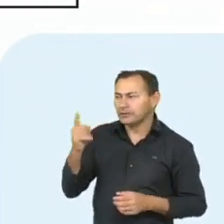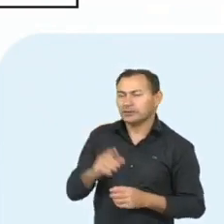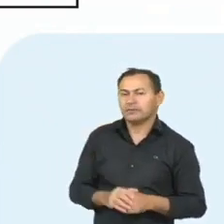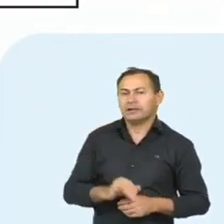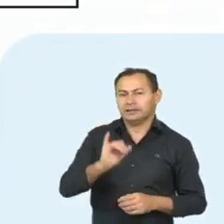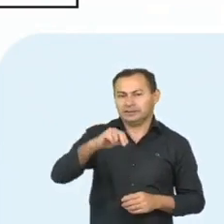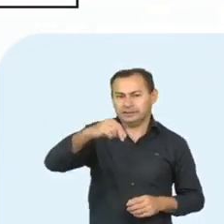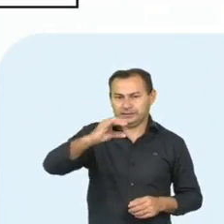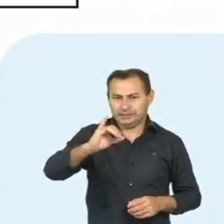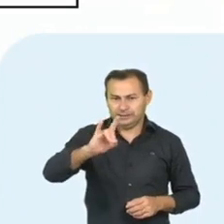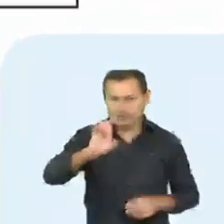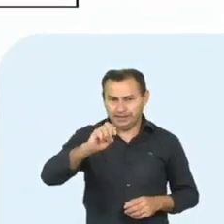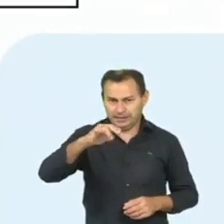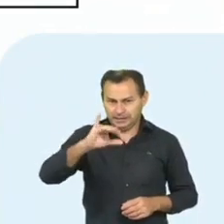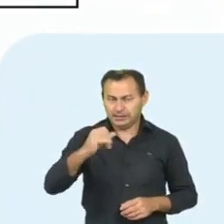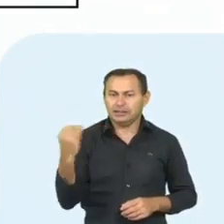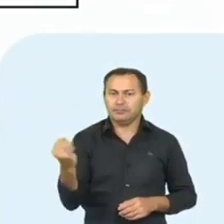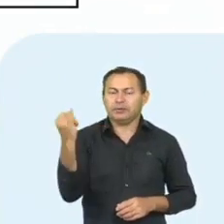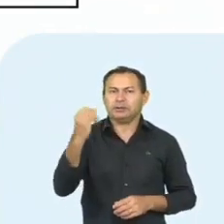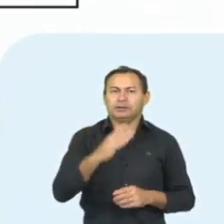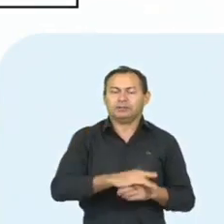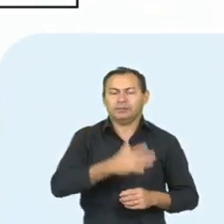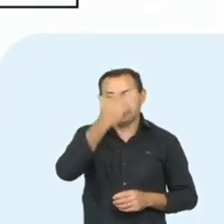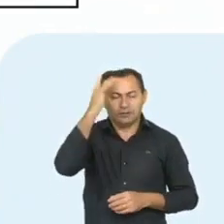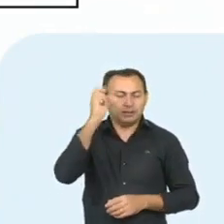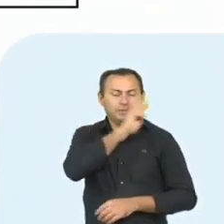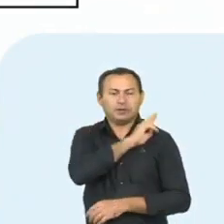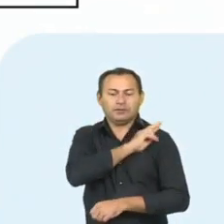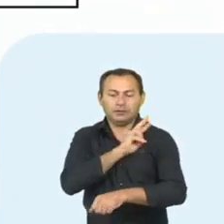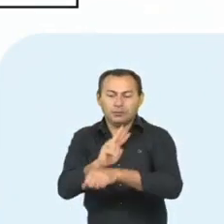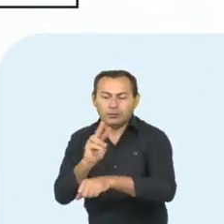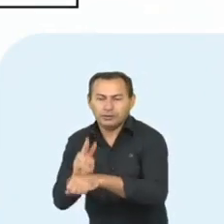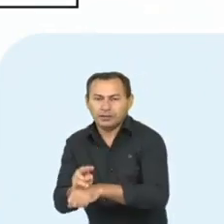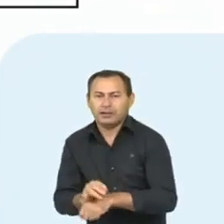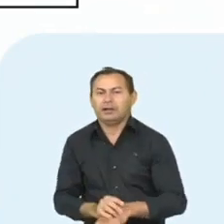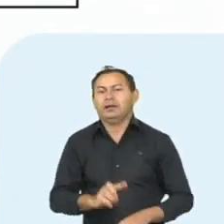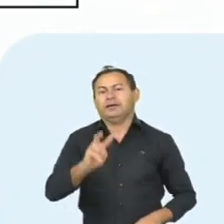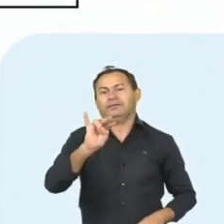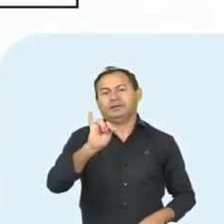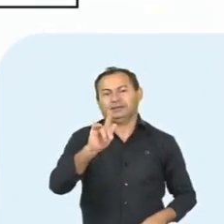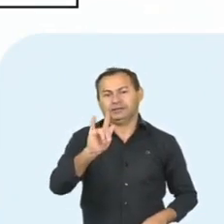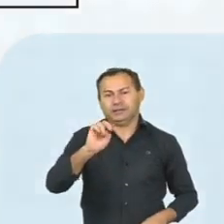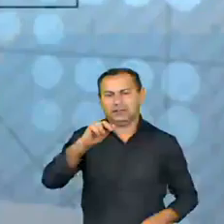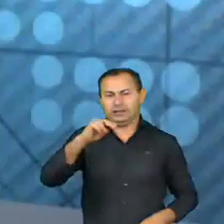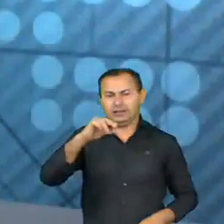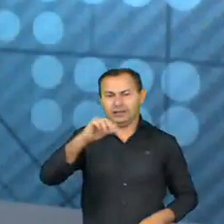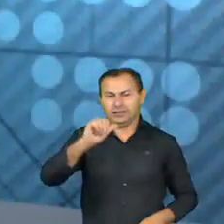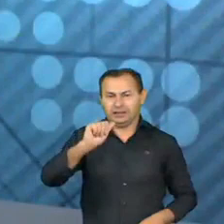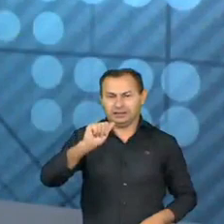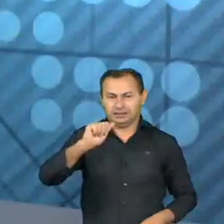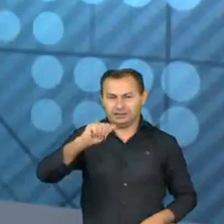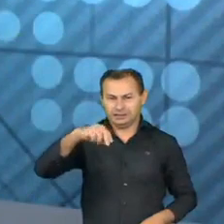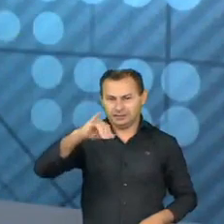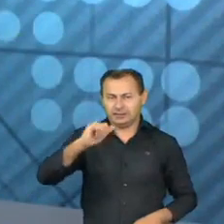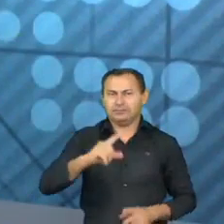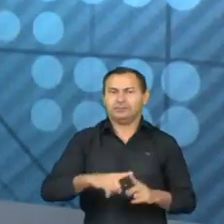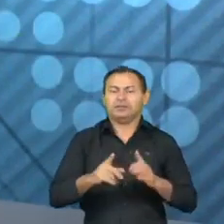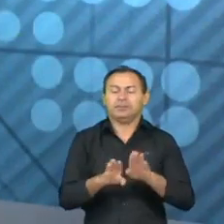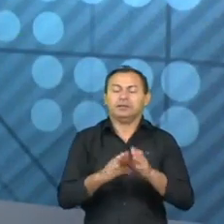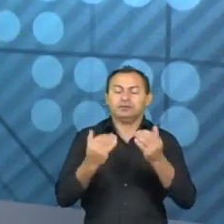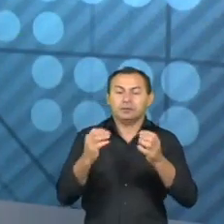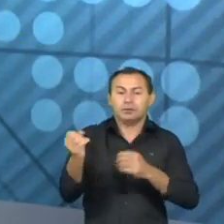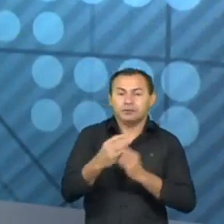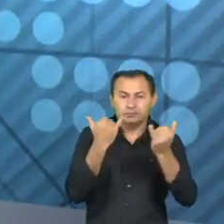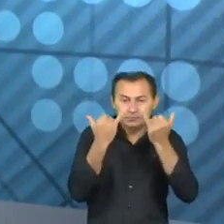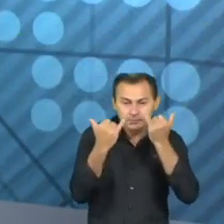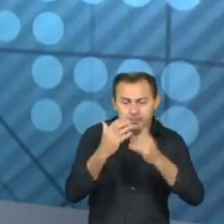incidência ela é importante para a vigilância, como é importante para a epidemiologia, como ela traz novas informações e